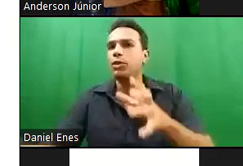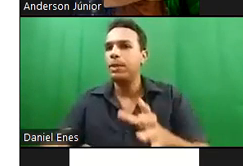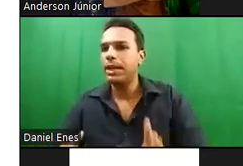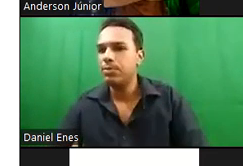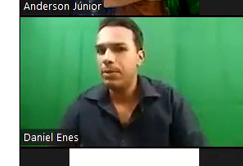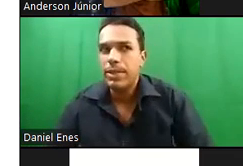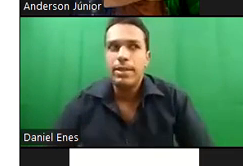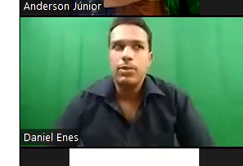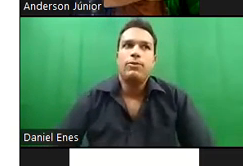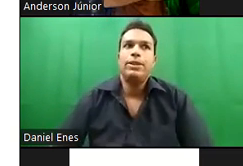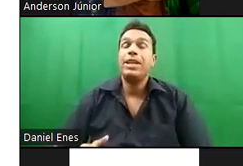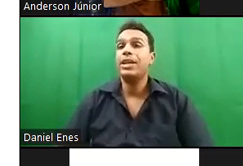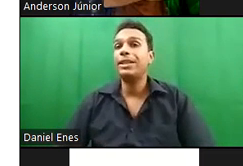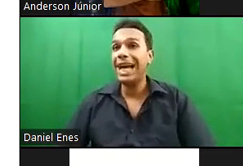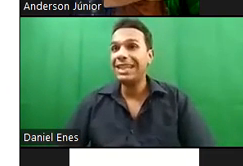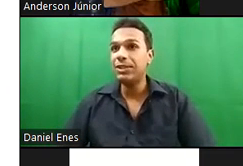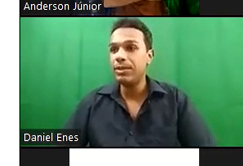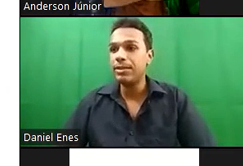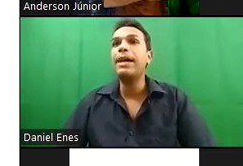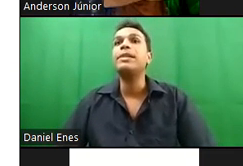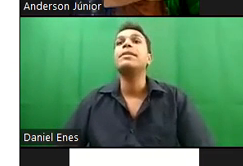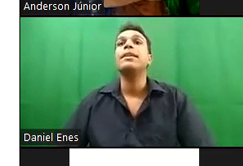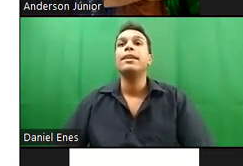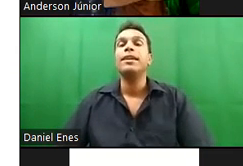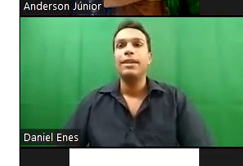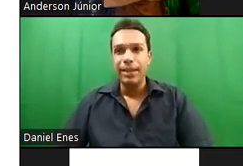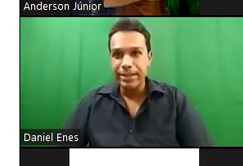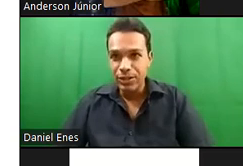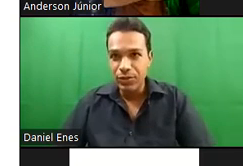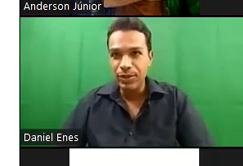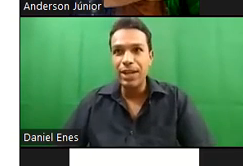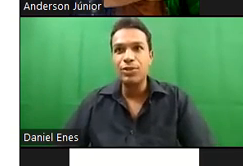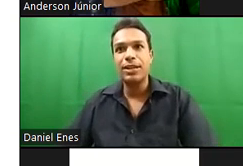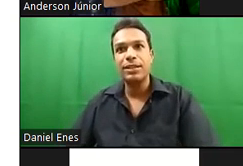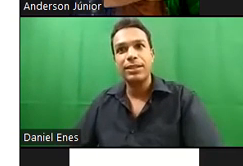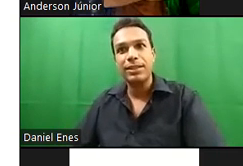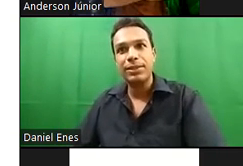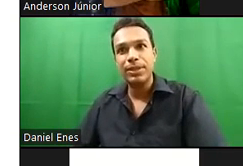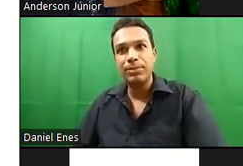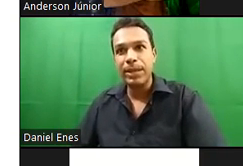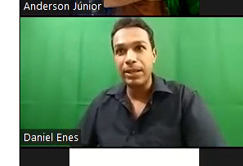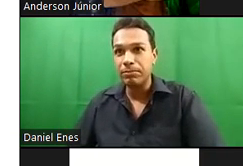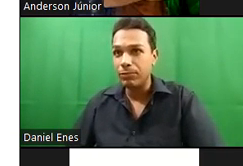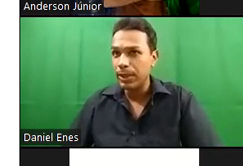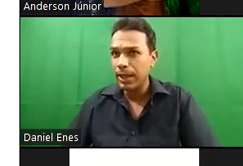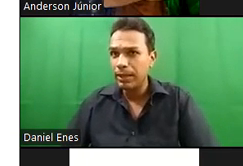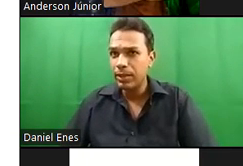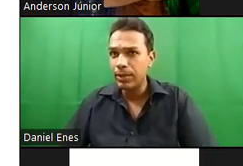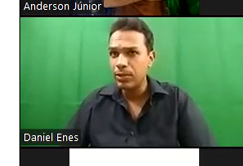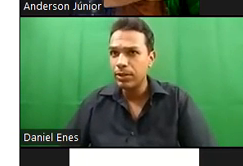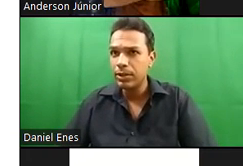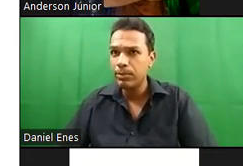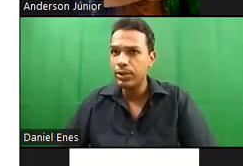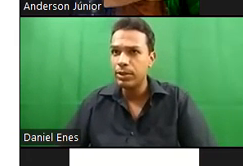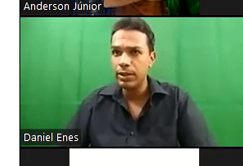Então, vou explicar isso para vocês agora. Fonética na língua de sinais. Existe fonética? Não, não, peraí. Vamos lá? Eu